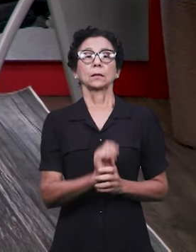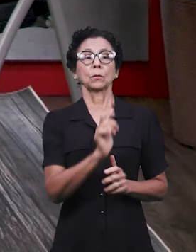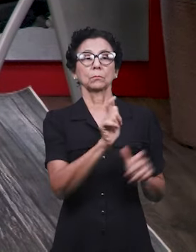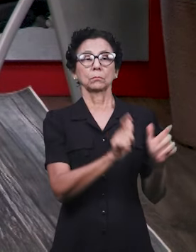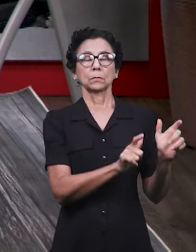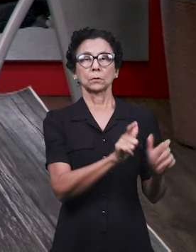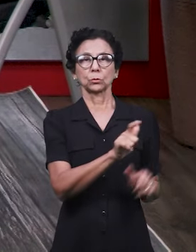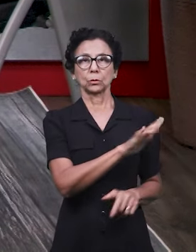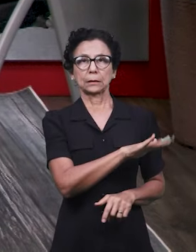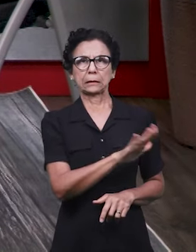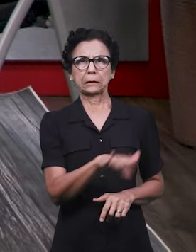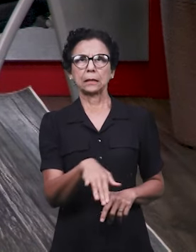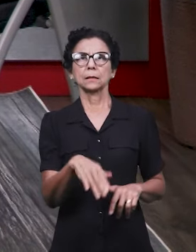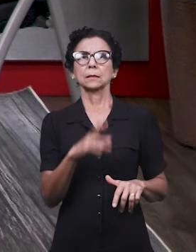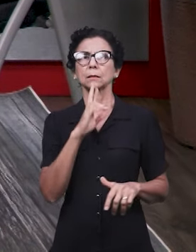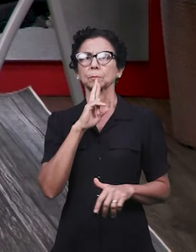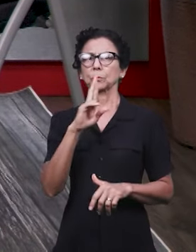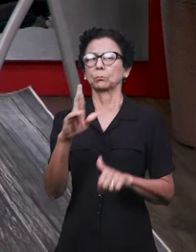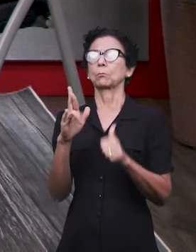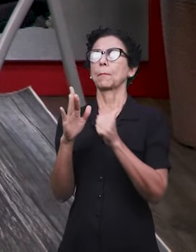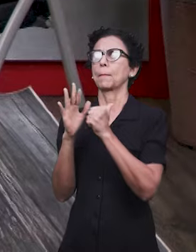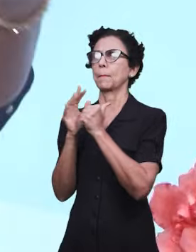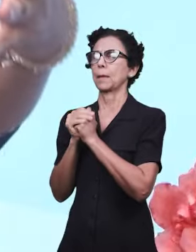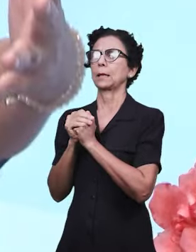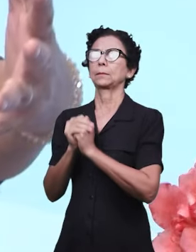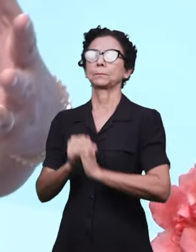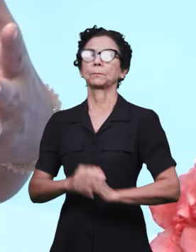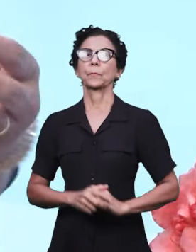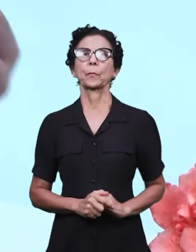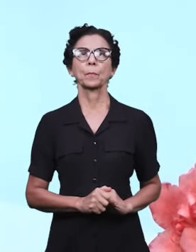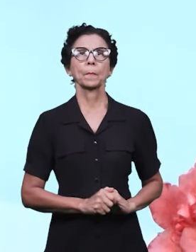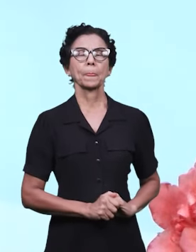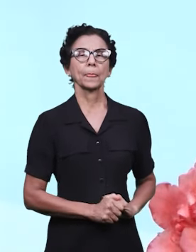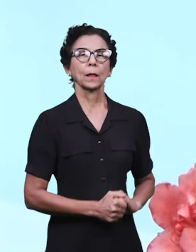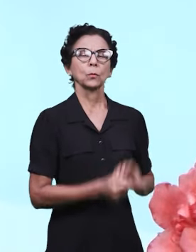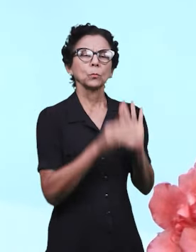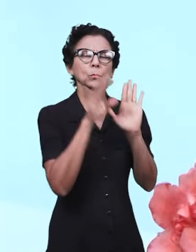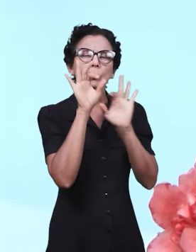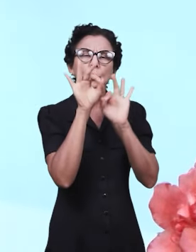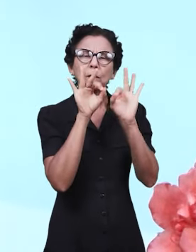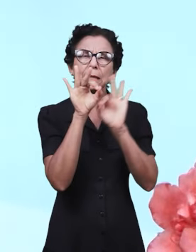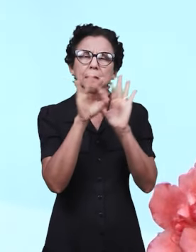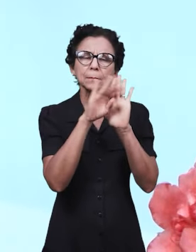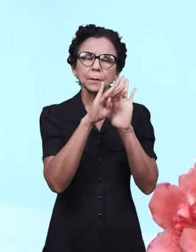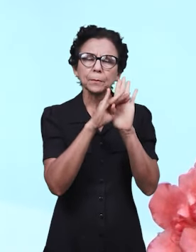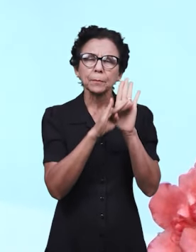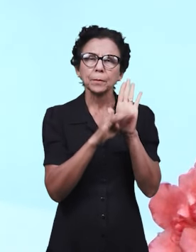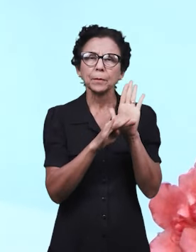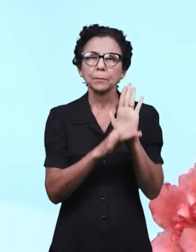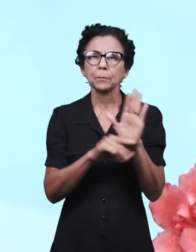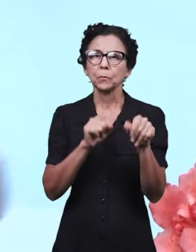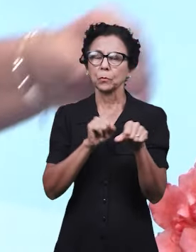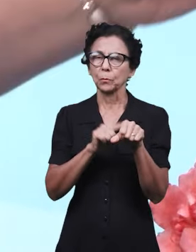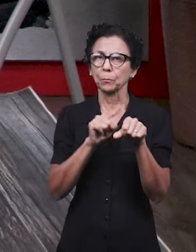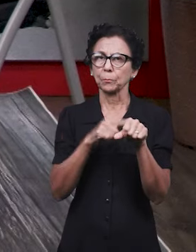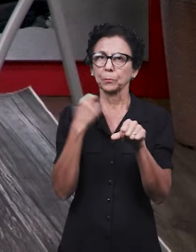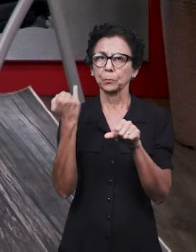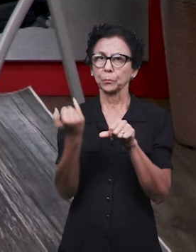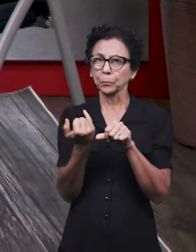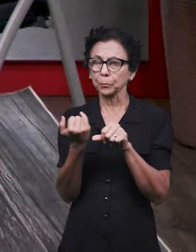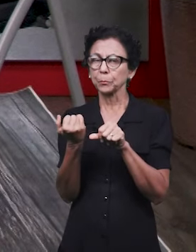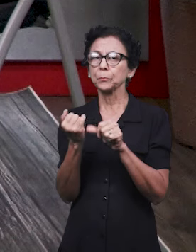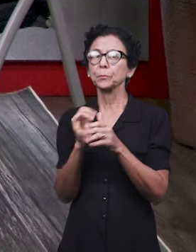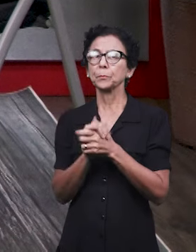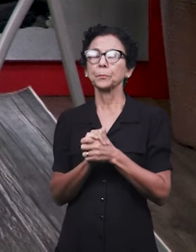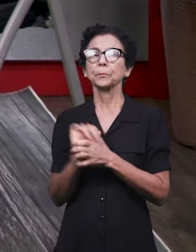Então, essa é a importância, a gente ensinar esta ordem, um momento que nós estamos para cultuar o Senhor. Temos aqui